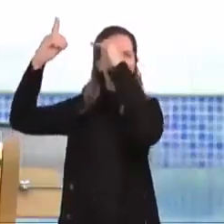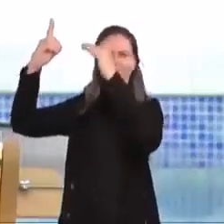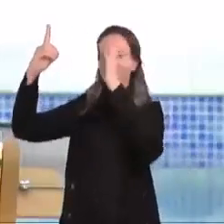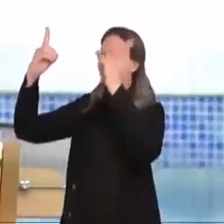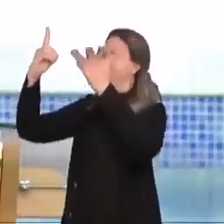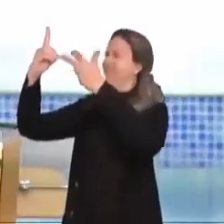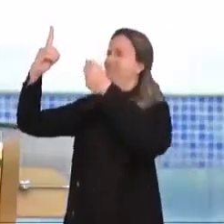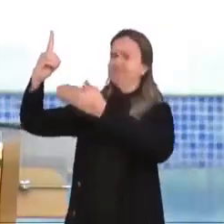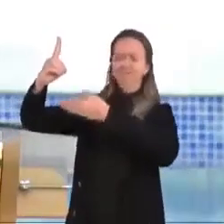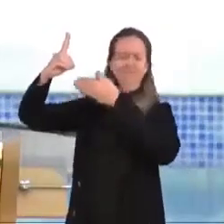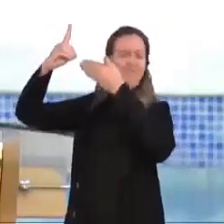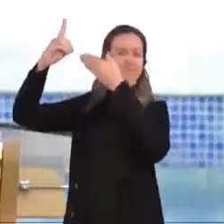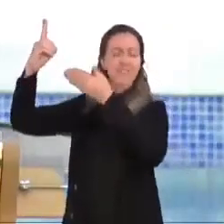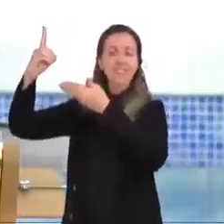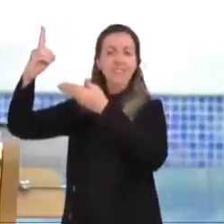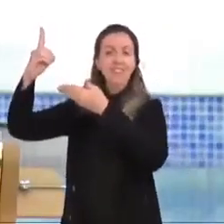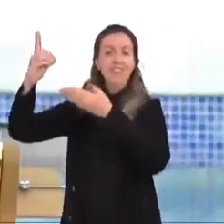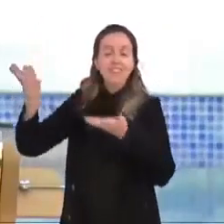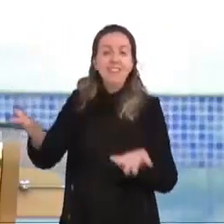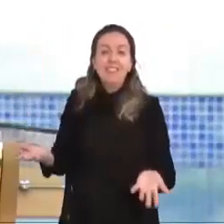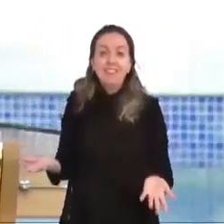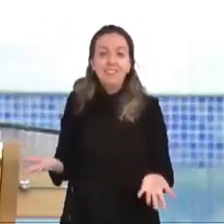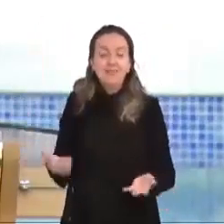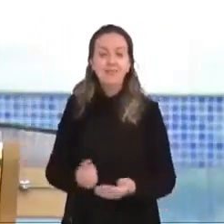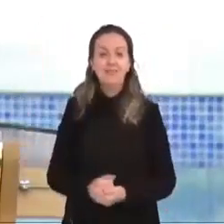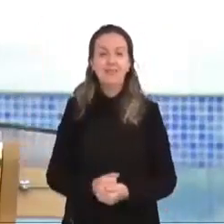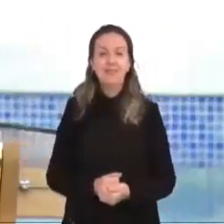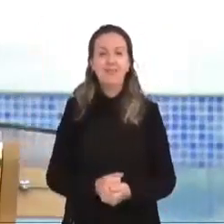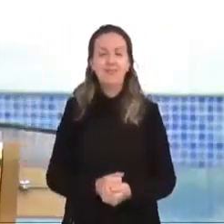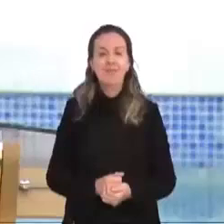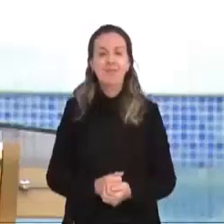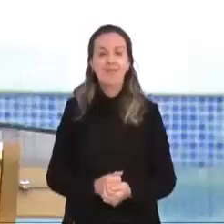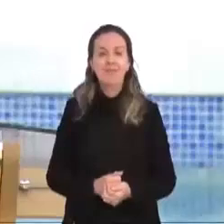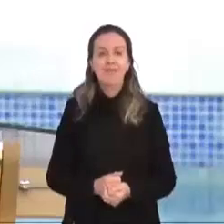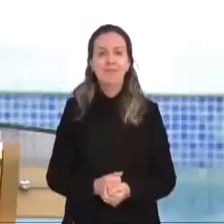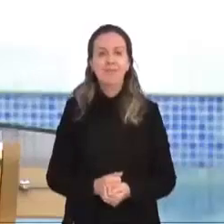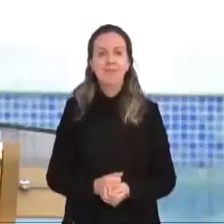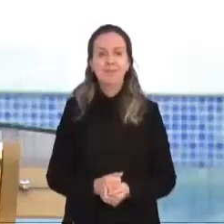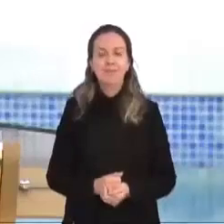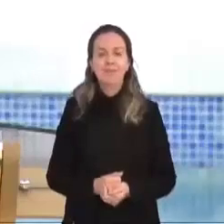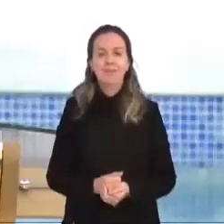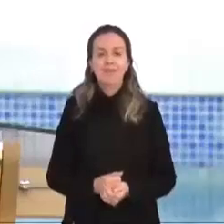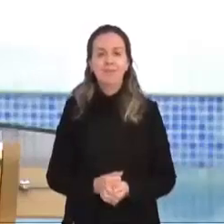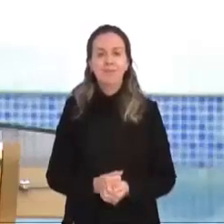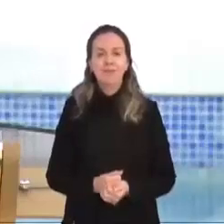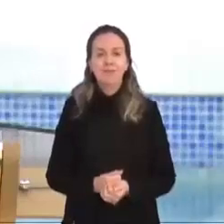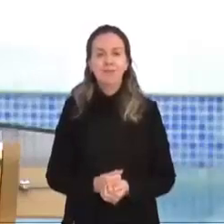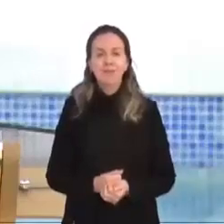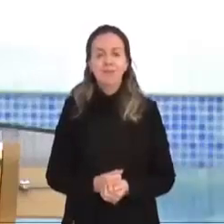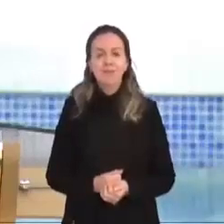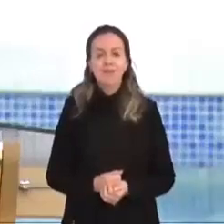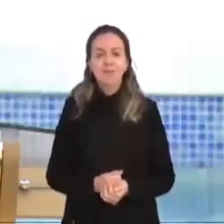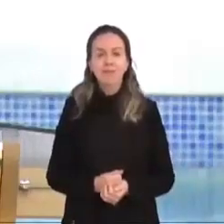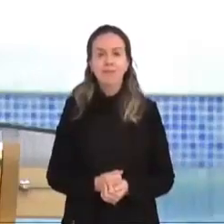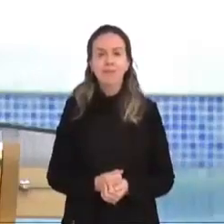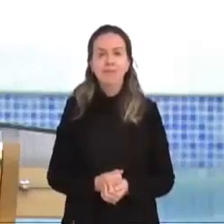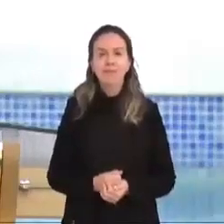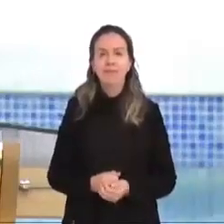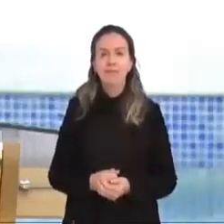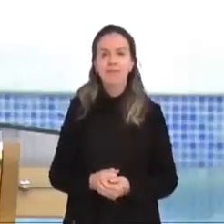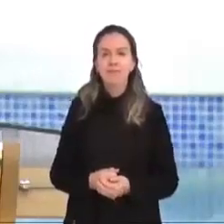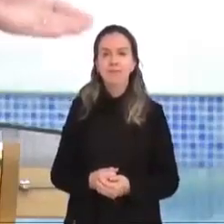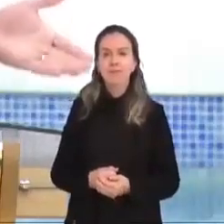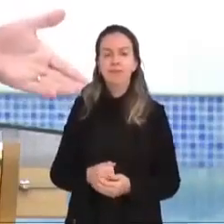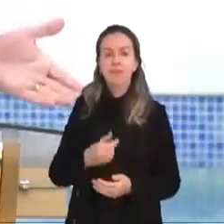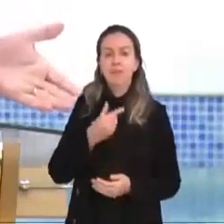Mas o que isso tem a ver com o verso 3? Absolutamente tudo. Porque Deus primeiro faz o profeta